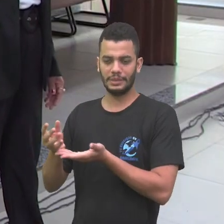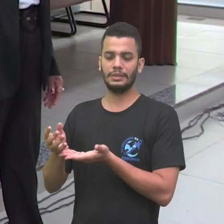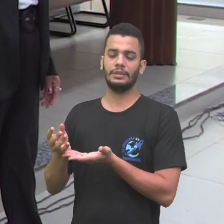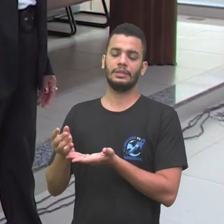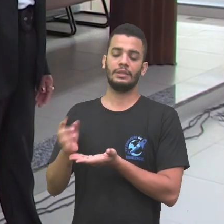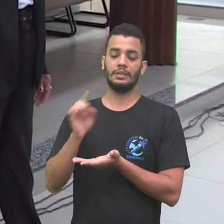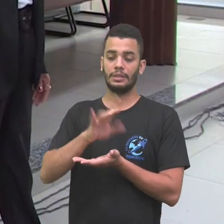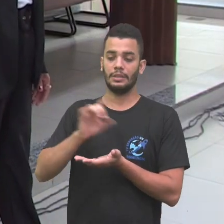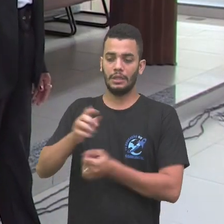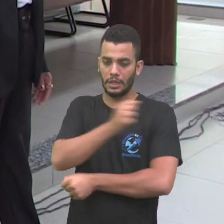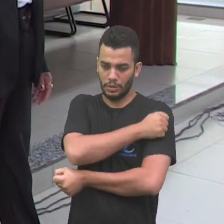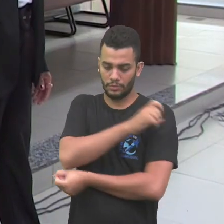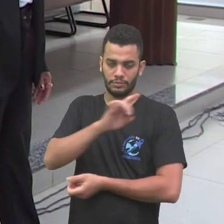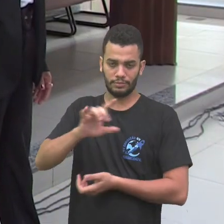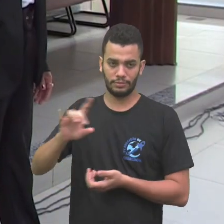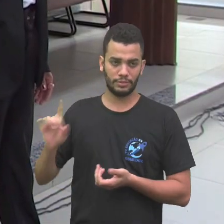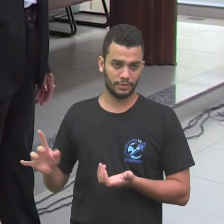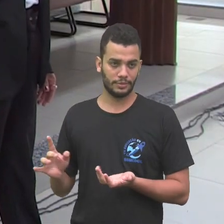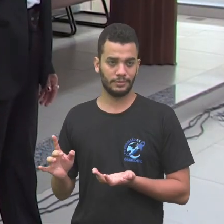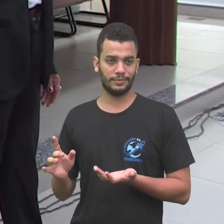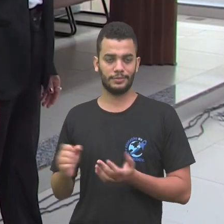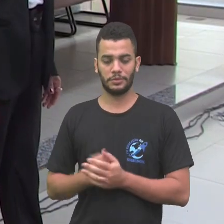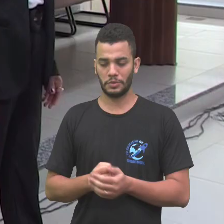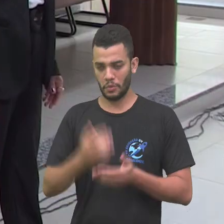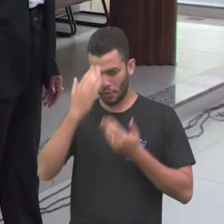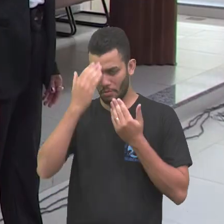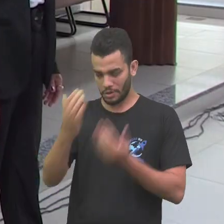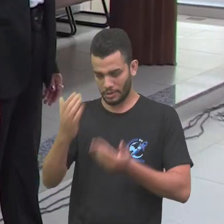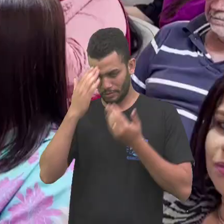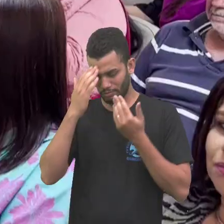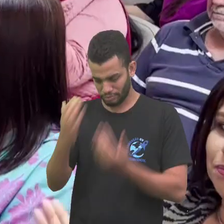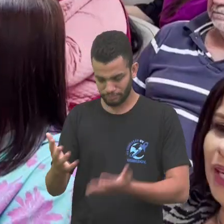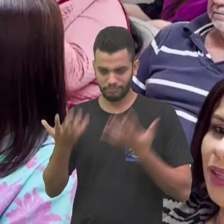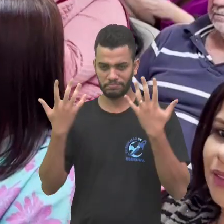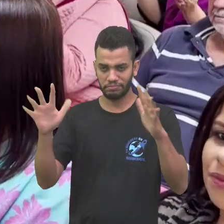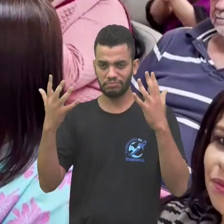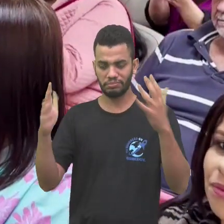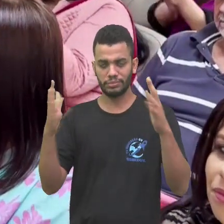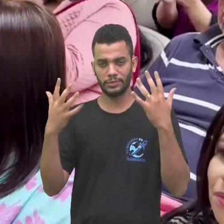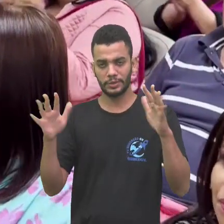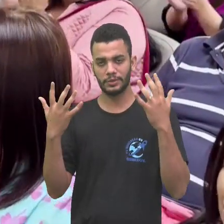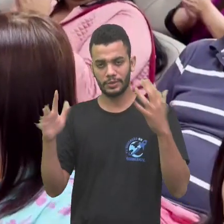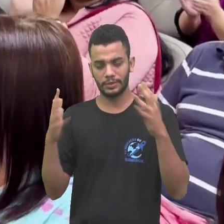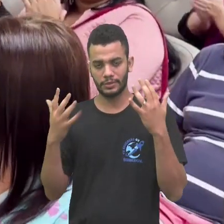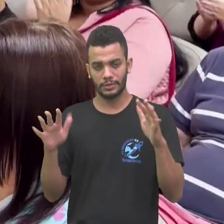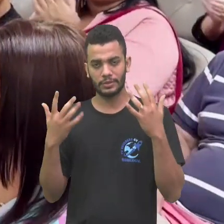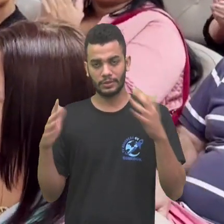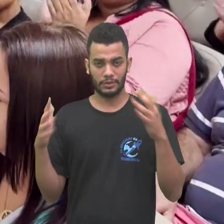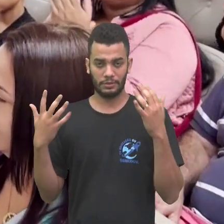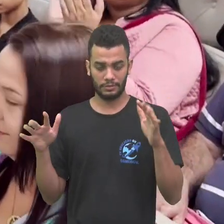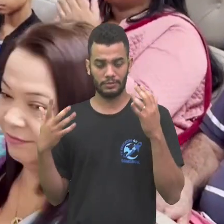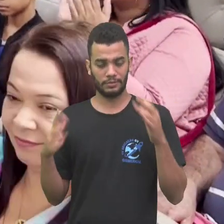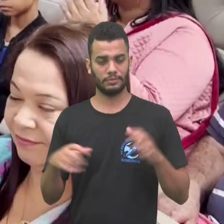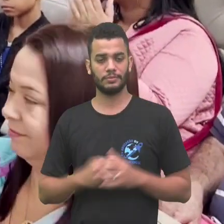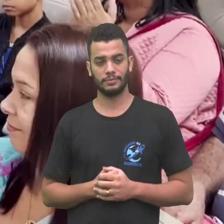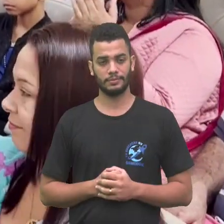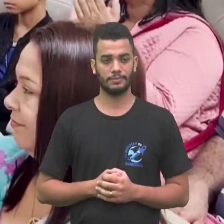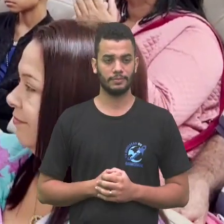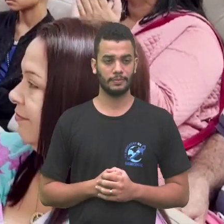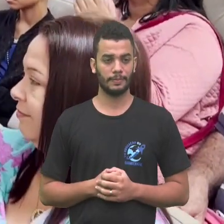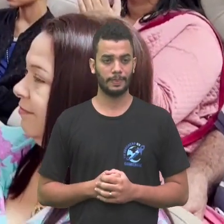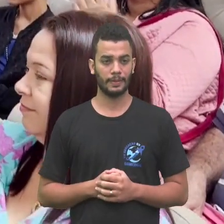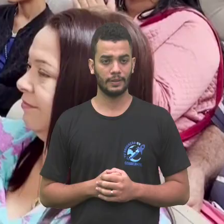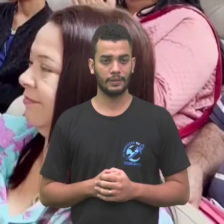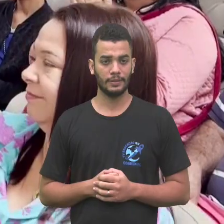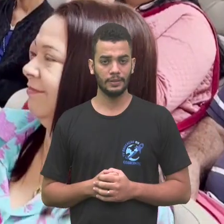vocês aplaudiram a chegada, mas eu quero pedir mais uma vez um aplauso para as nossas... O doutor Hermílio